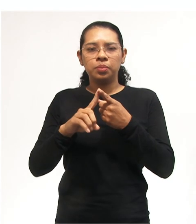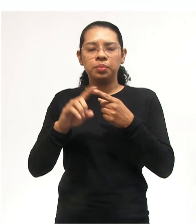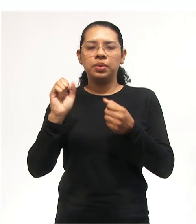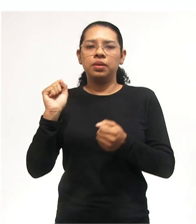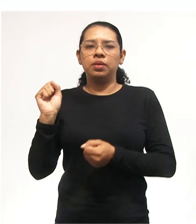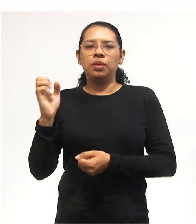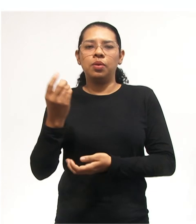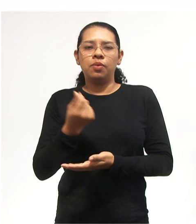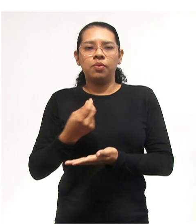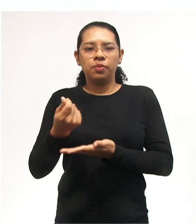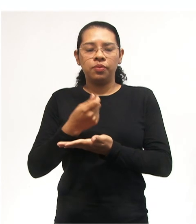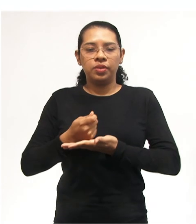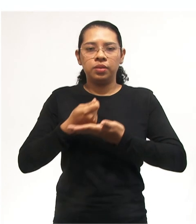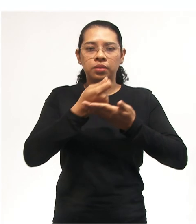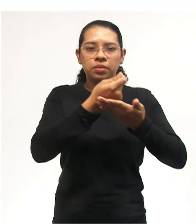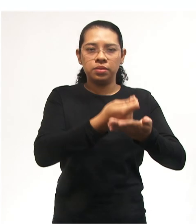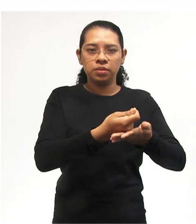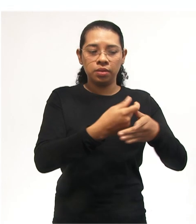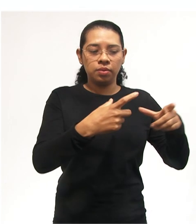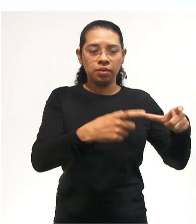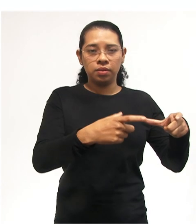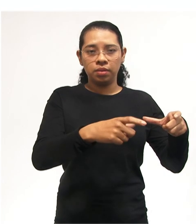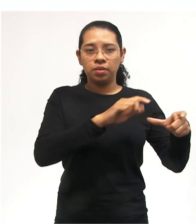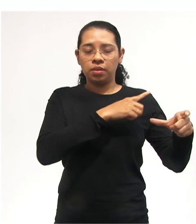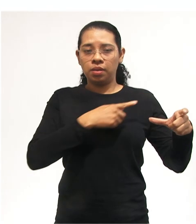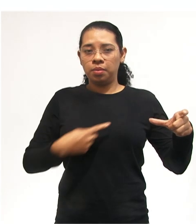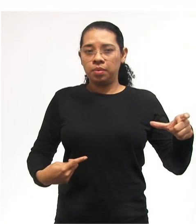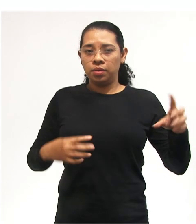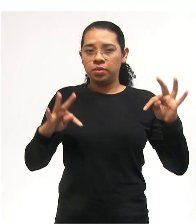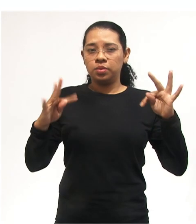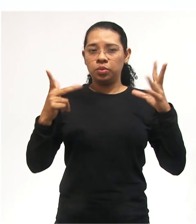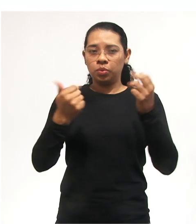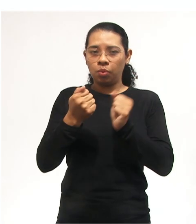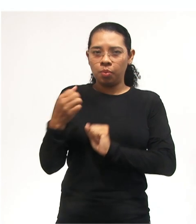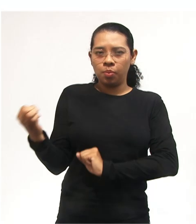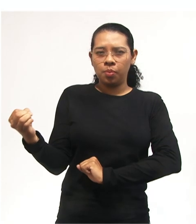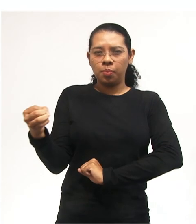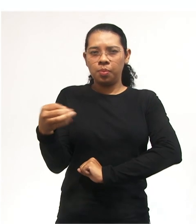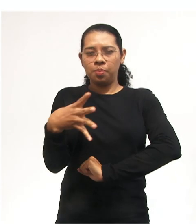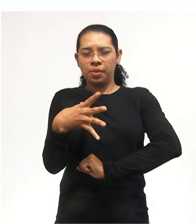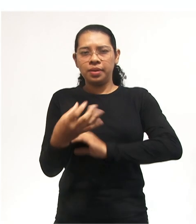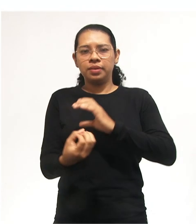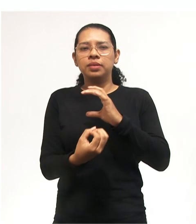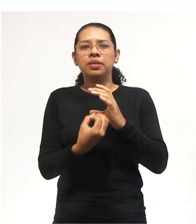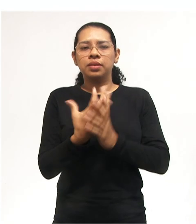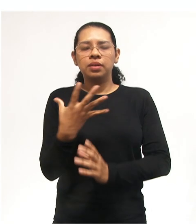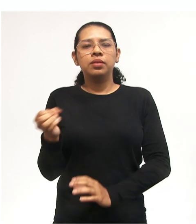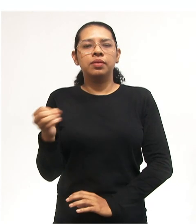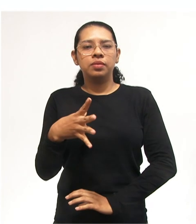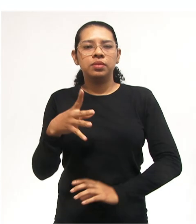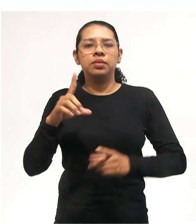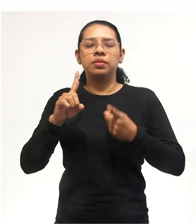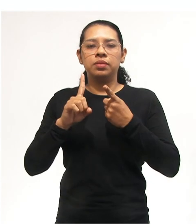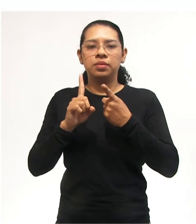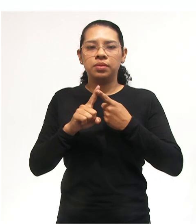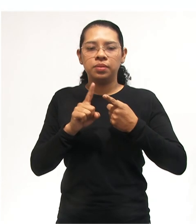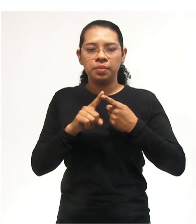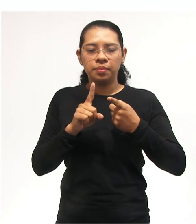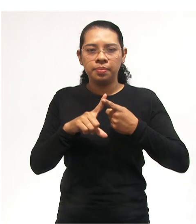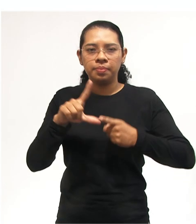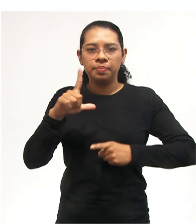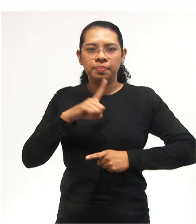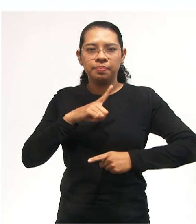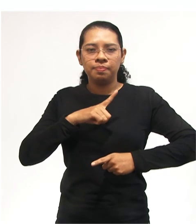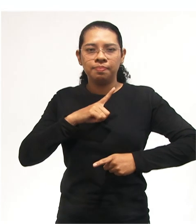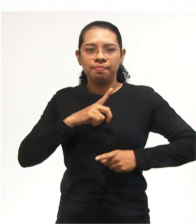relacionado basicamente com todo o arcabouço legal, né, com as legislações que são colocadas em cena para que isso de